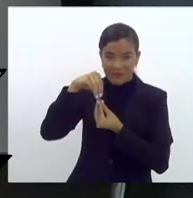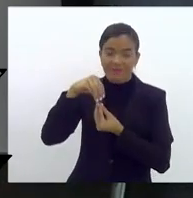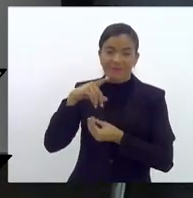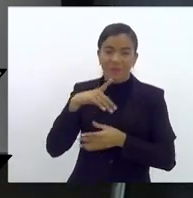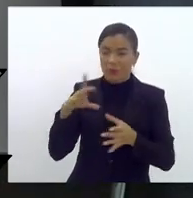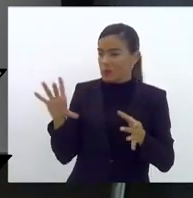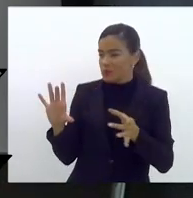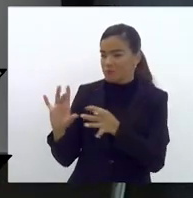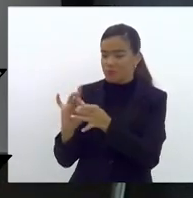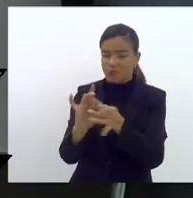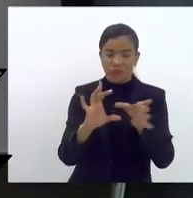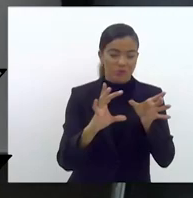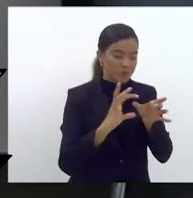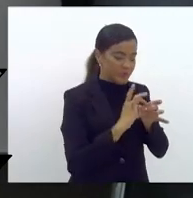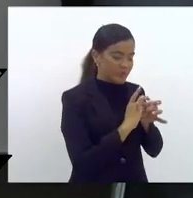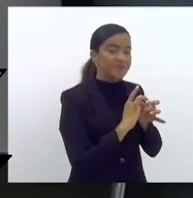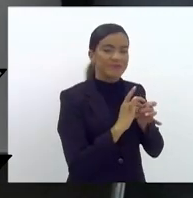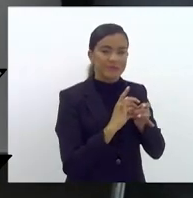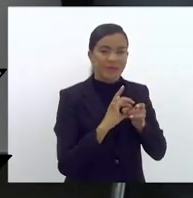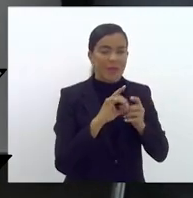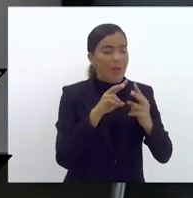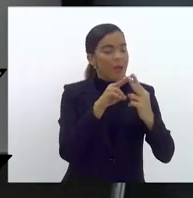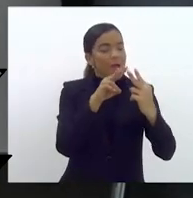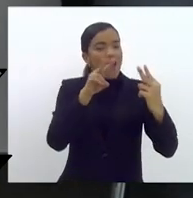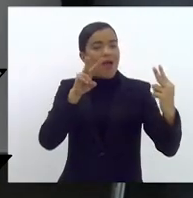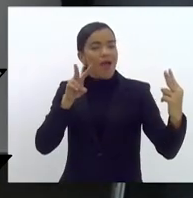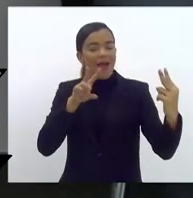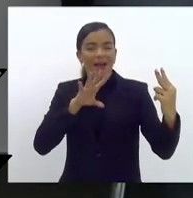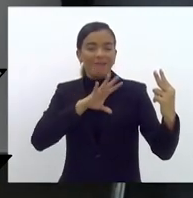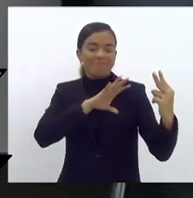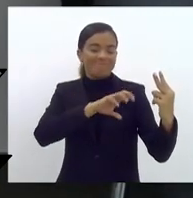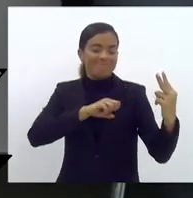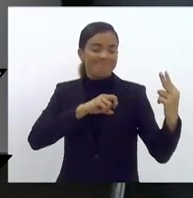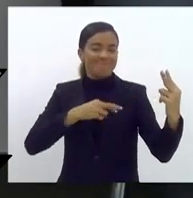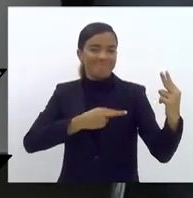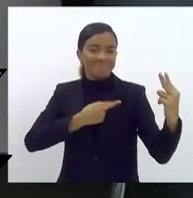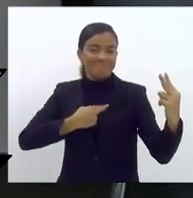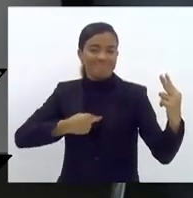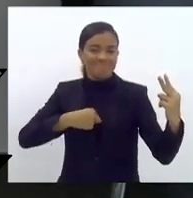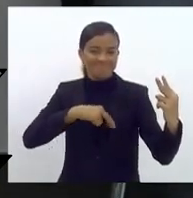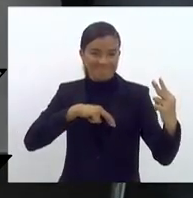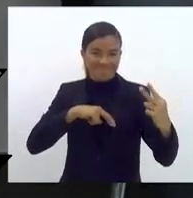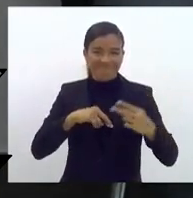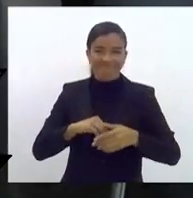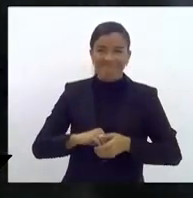acrescentar Quem são os parceiros platônicos de quem são os epicuriais